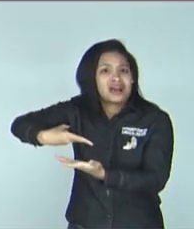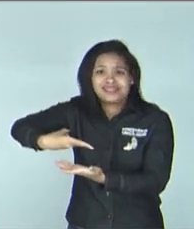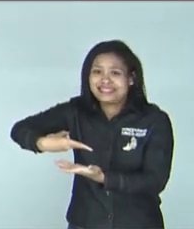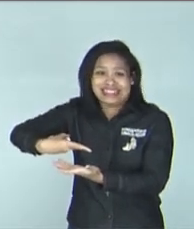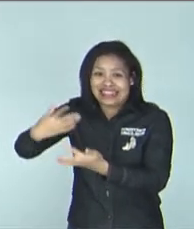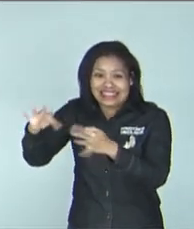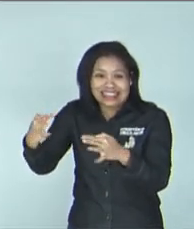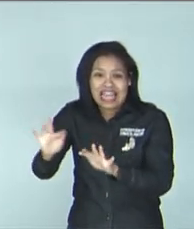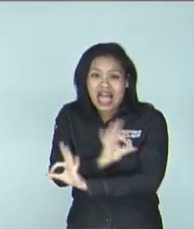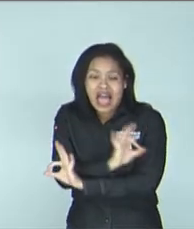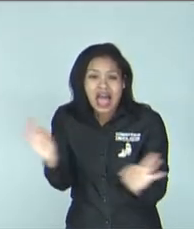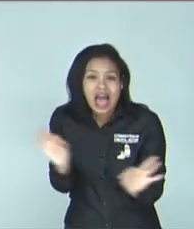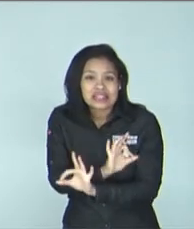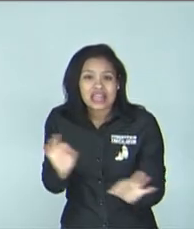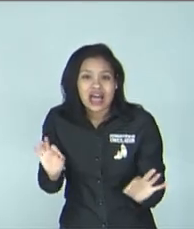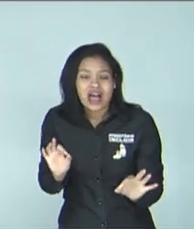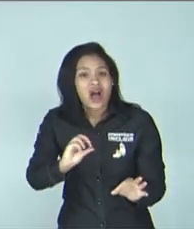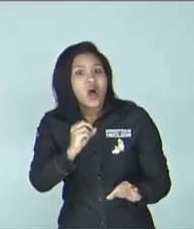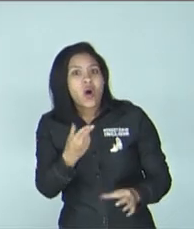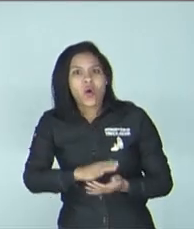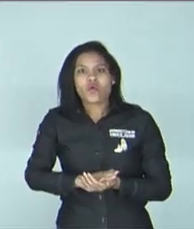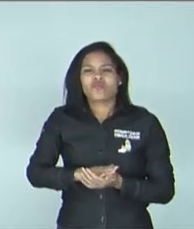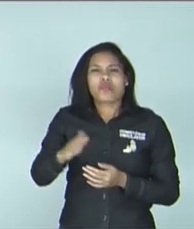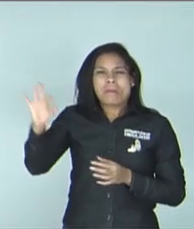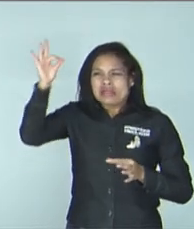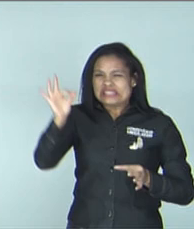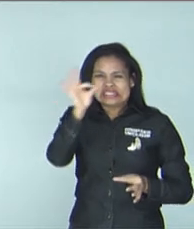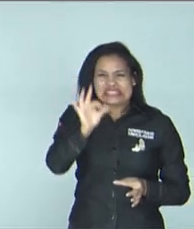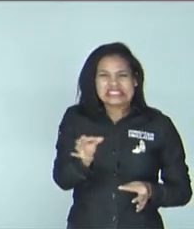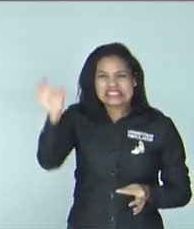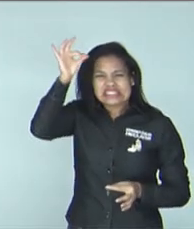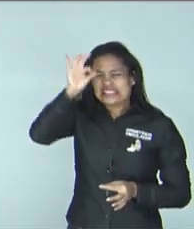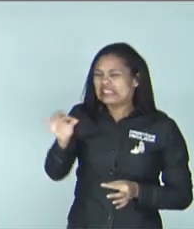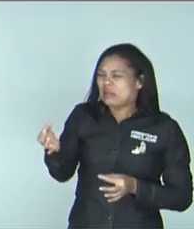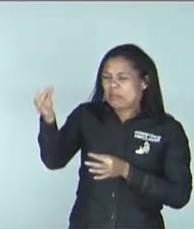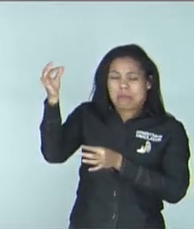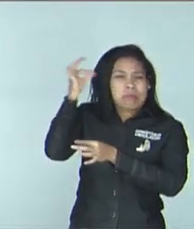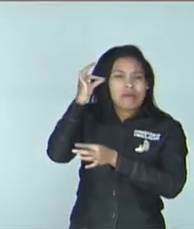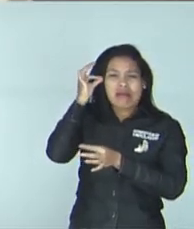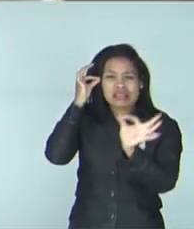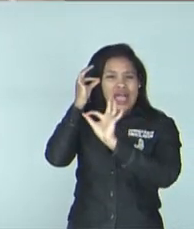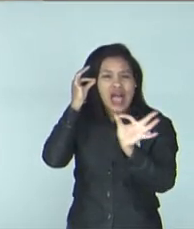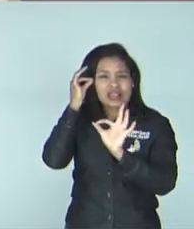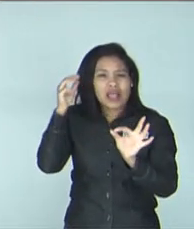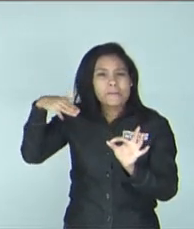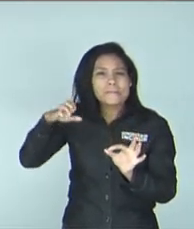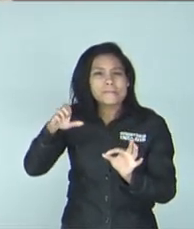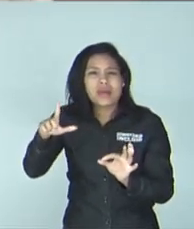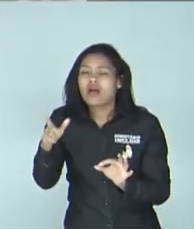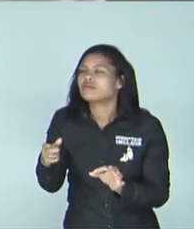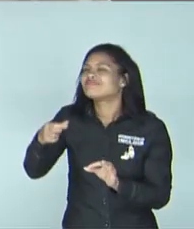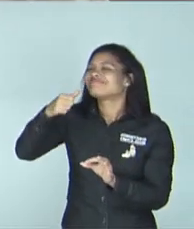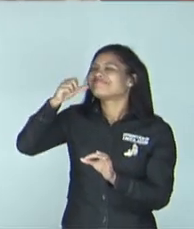morde paraná joga no corpo como o meu enterro e não deu uma mordida na pessoa você vai ver a gente tomar um três pontos 5 garrafas